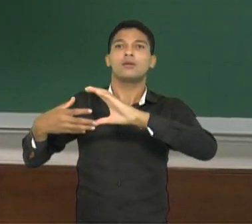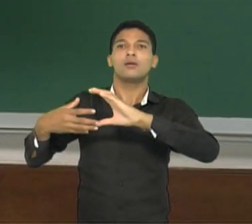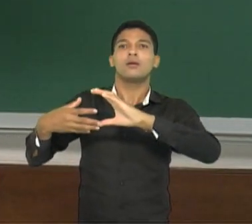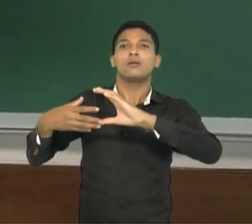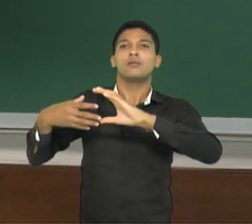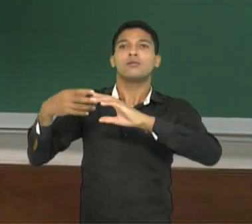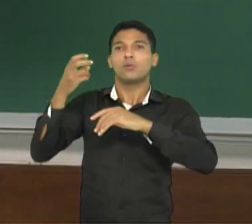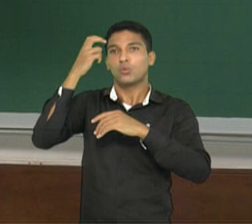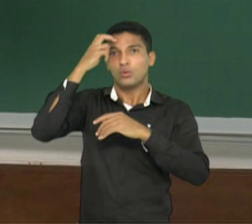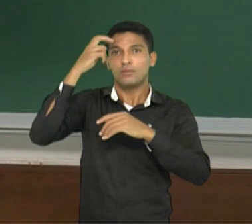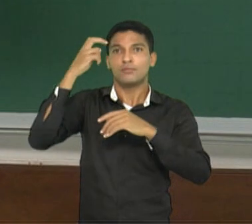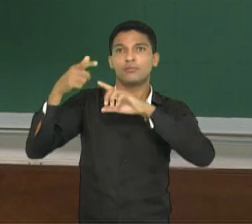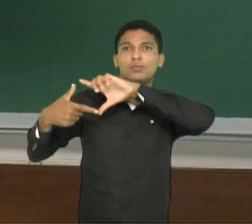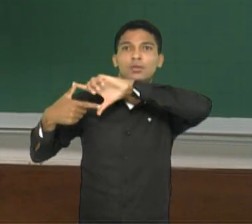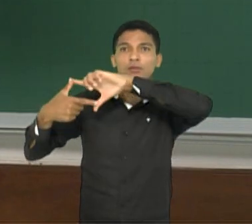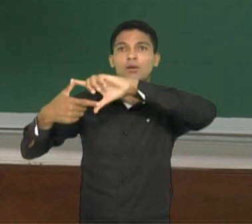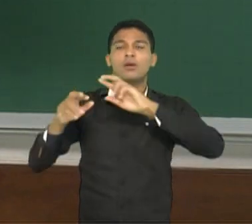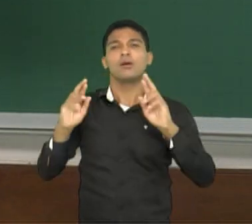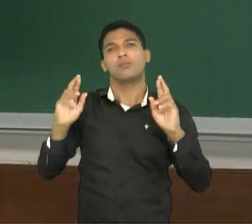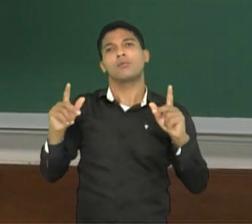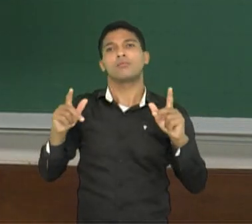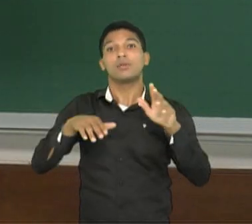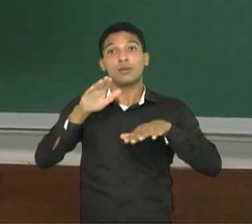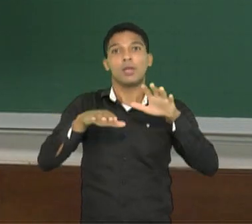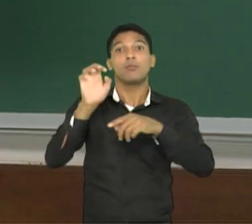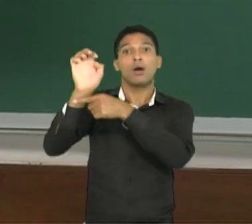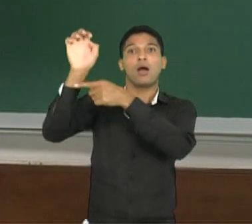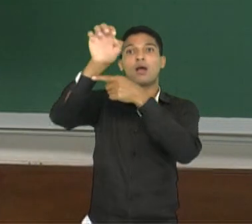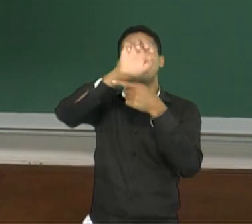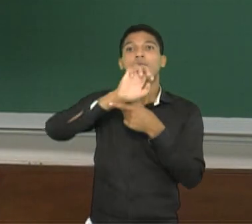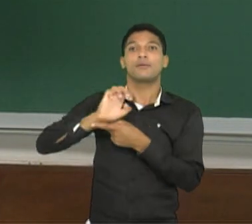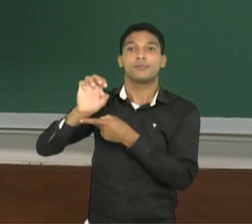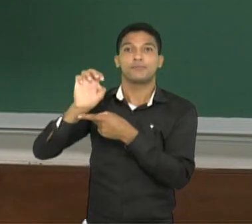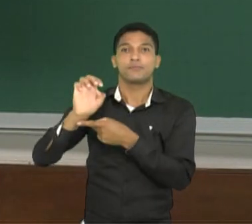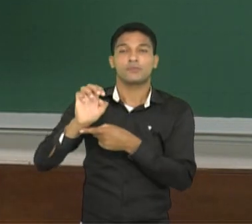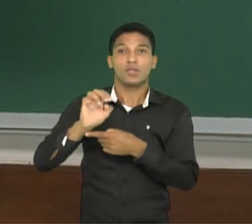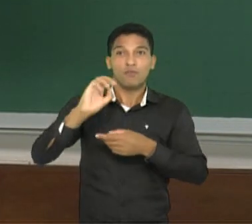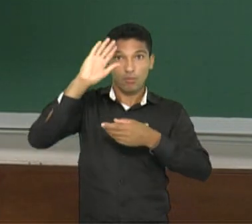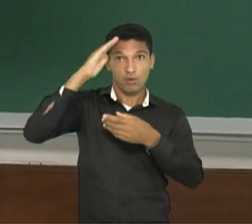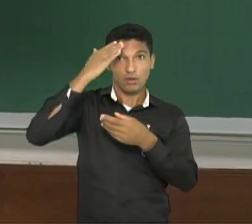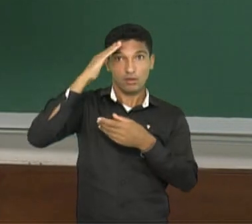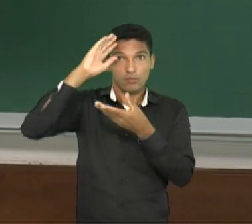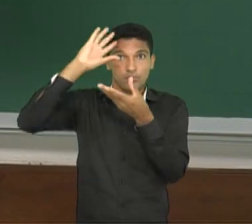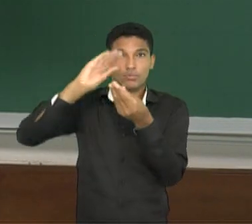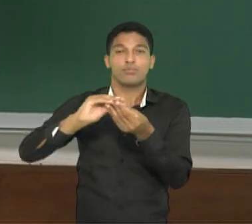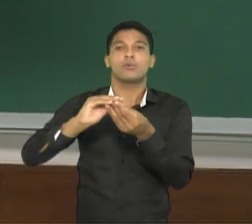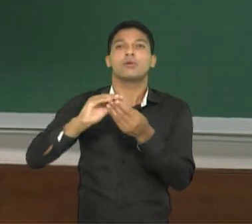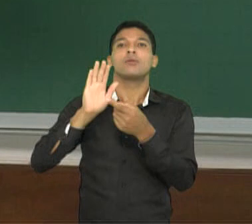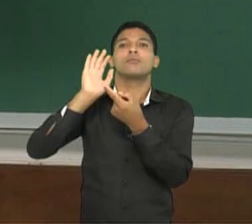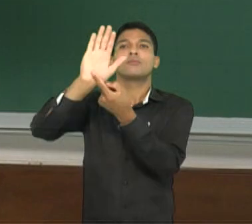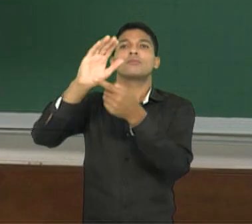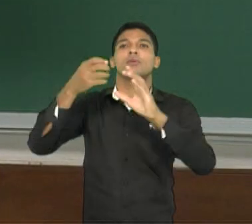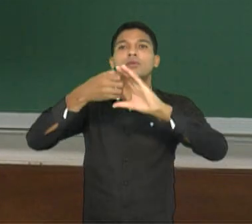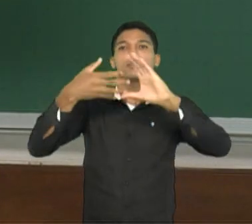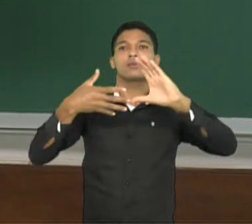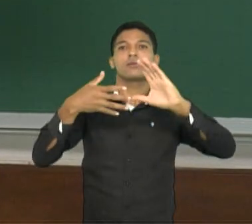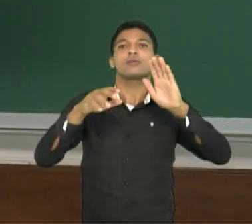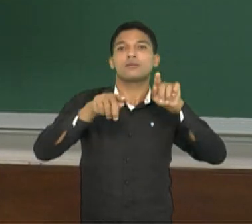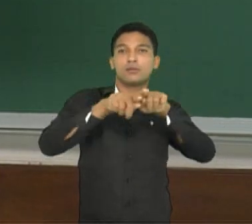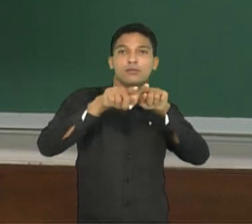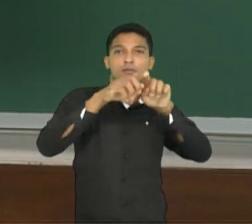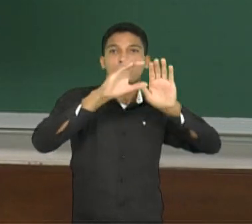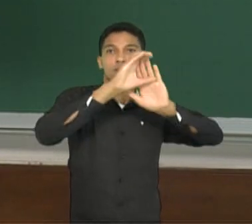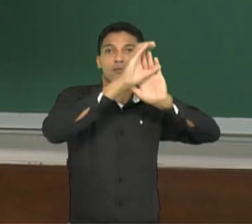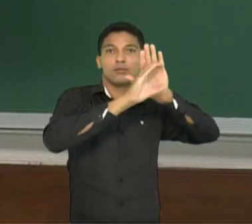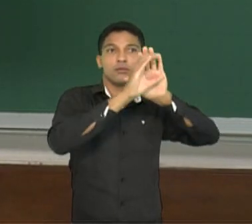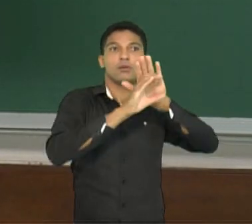dependendo do lugar onde está. Então, vamos entender juntos ali, começando por algumas características e alguns conceitos, né? Então,